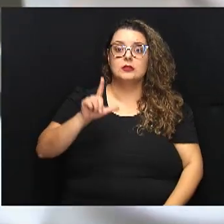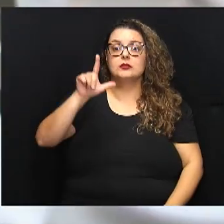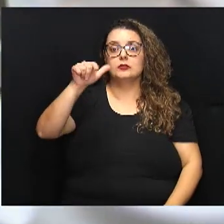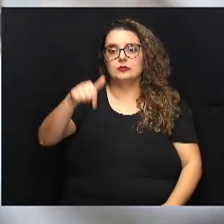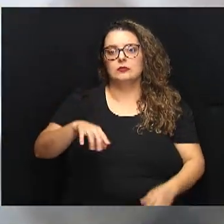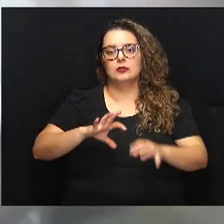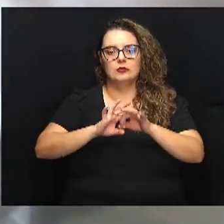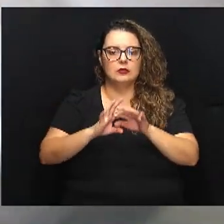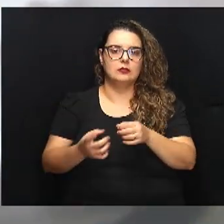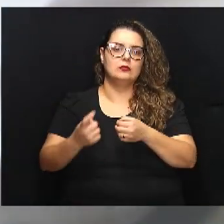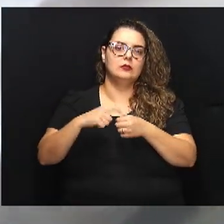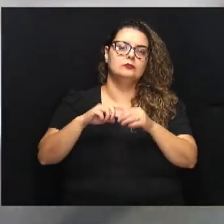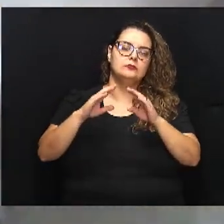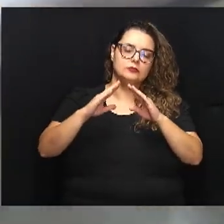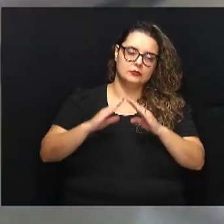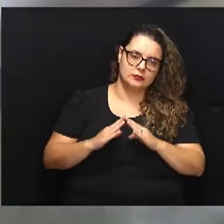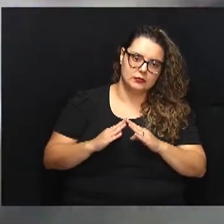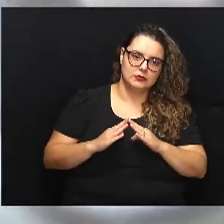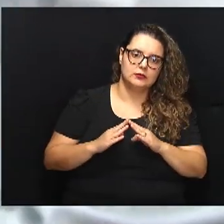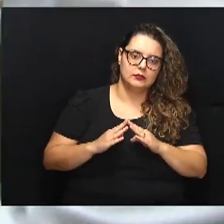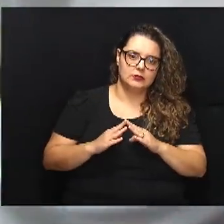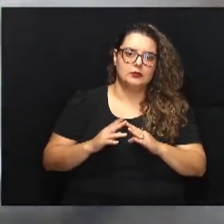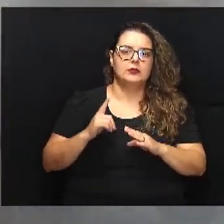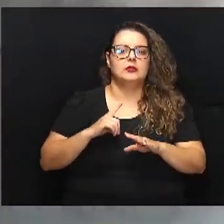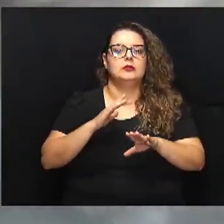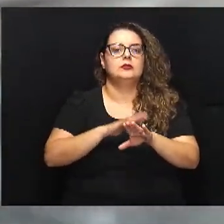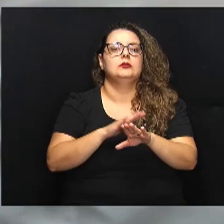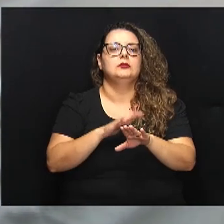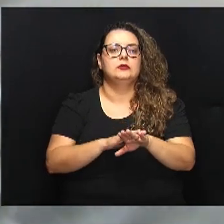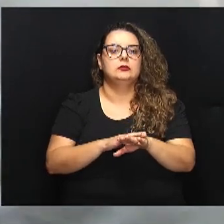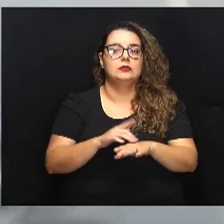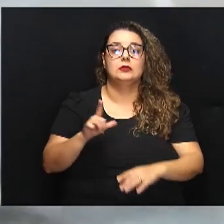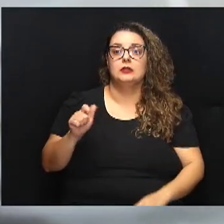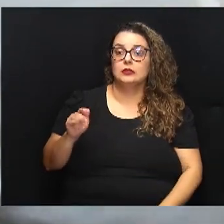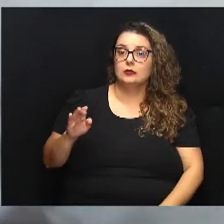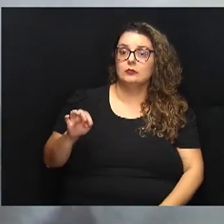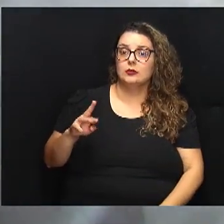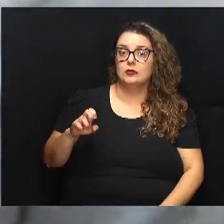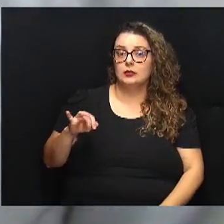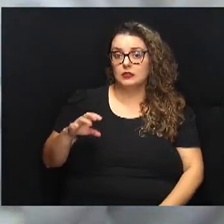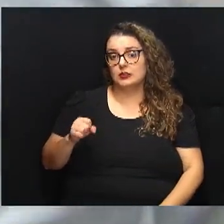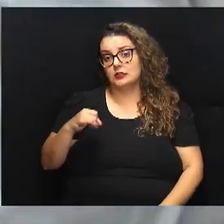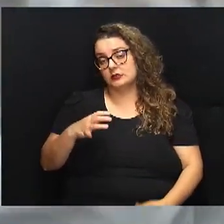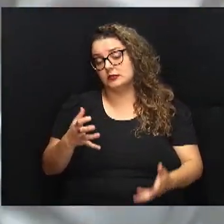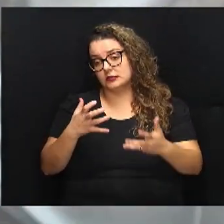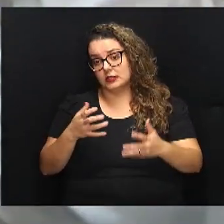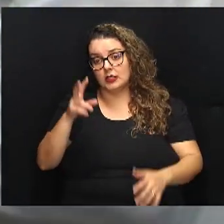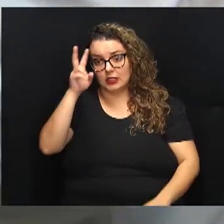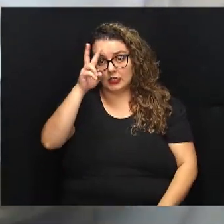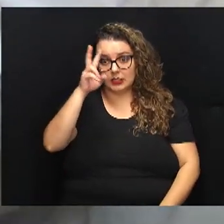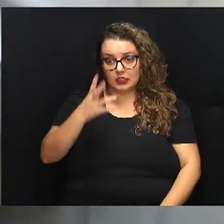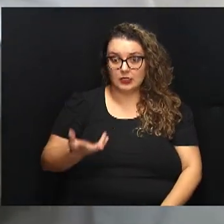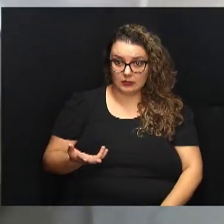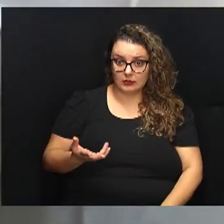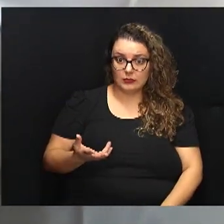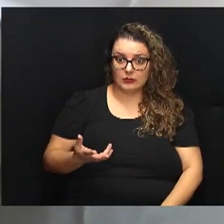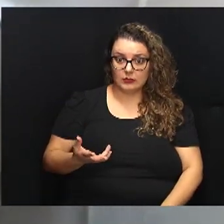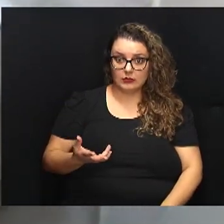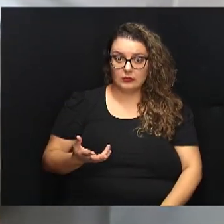apto a voltar para casa, né? E ter suas atividades laborais, se assim desejar. Lembrando que a gente